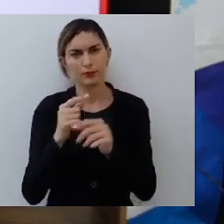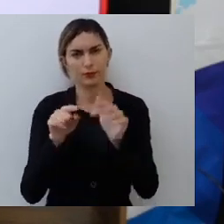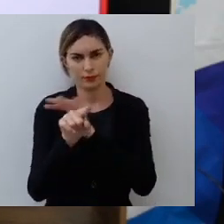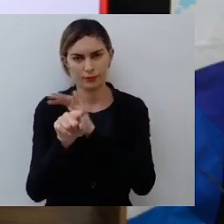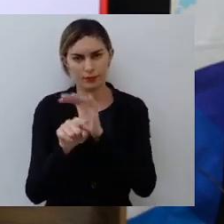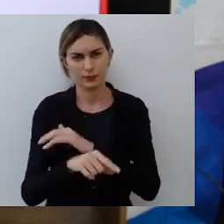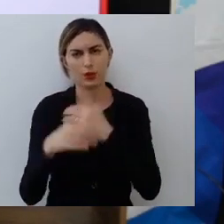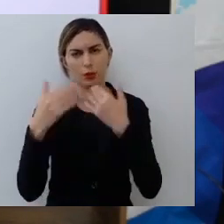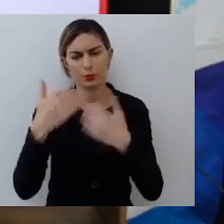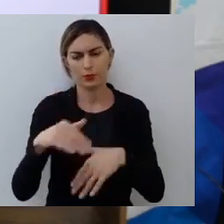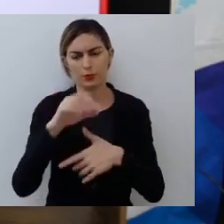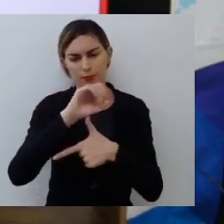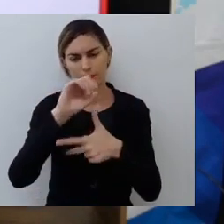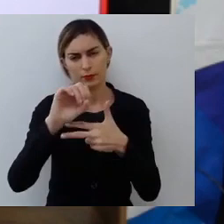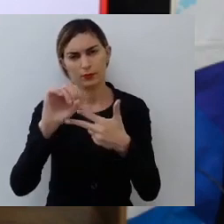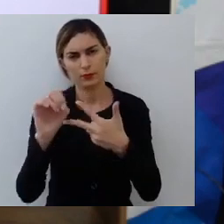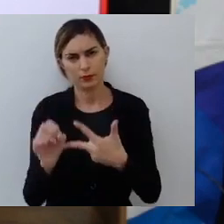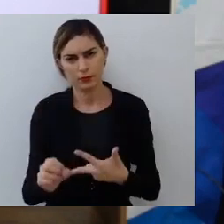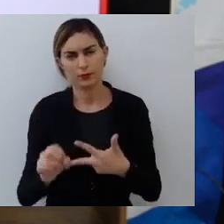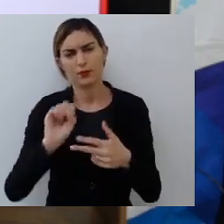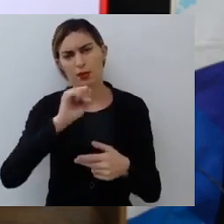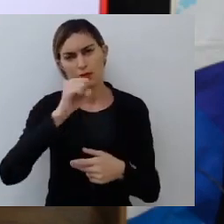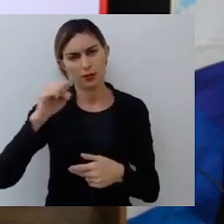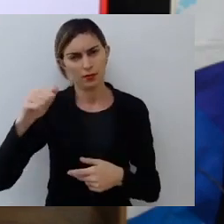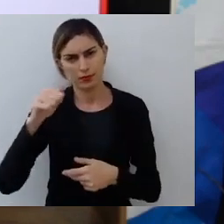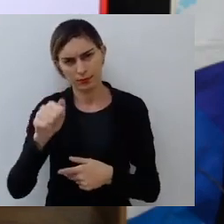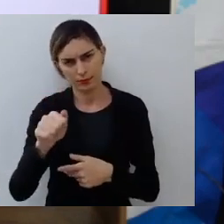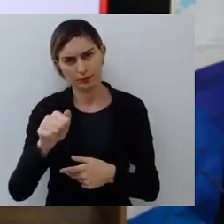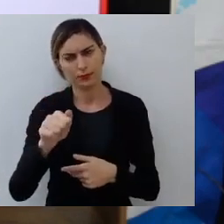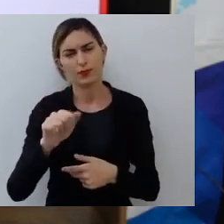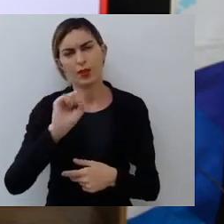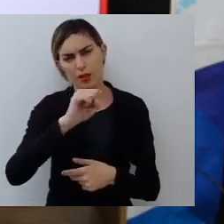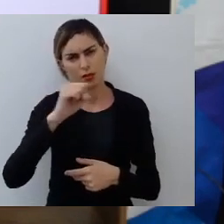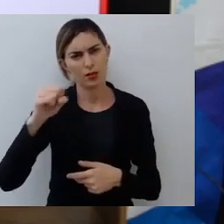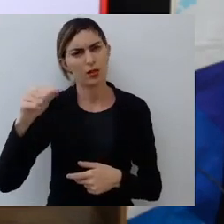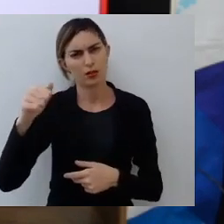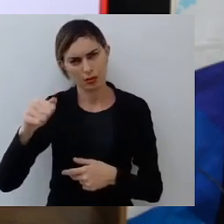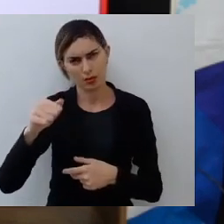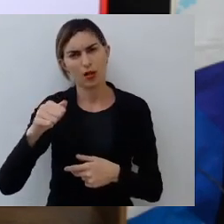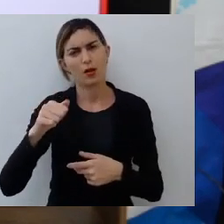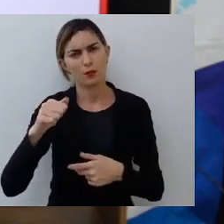questão na prova do Enem, na prova do SSA. Apesar de que eu acho o SSA